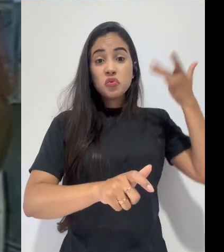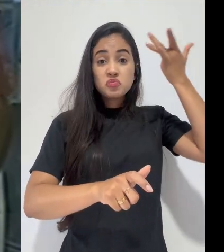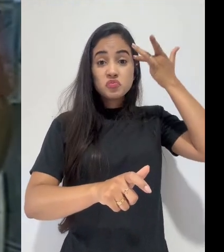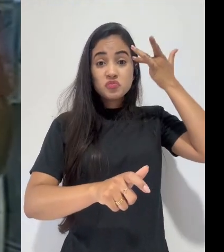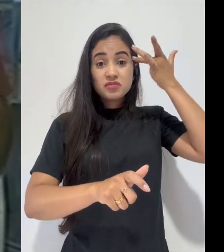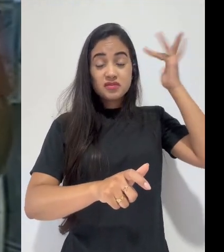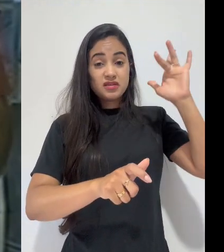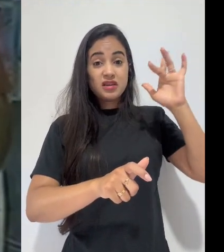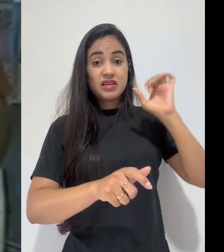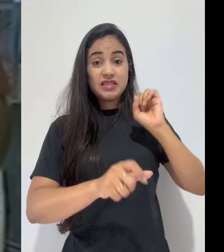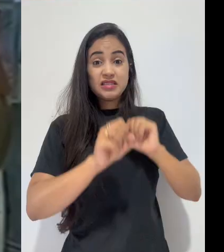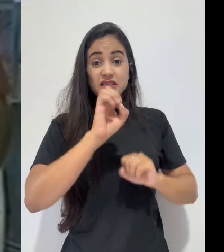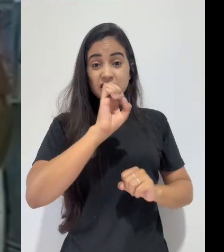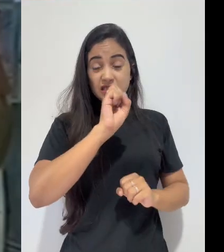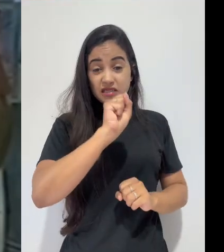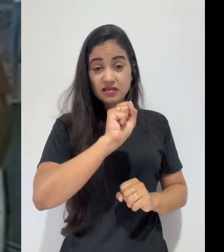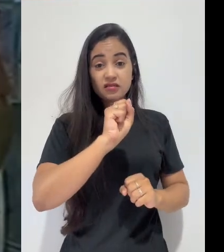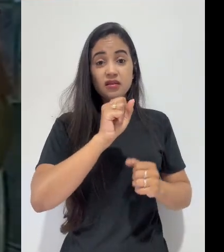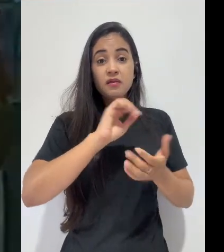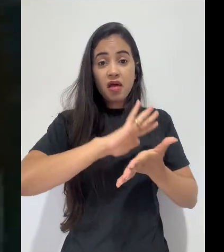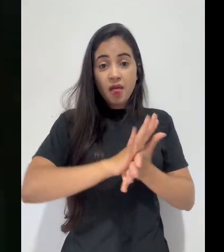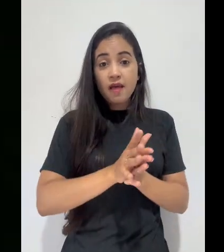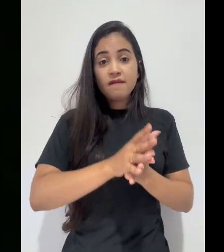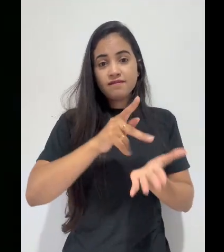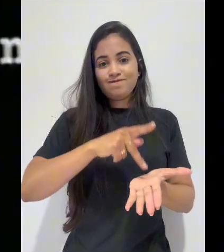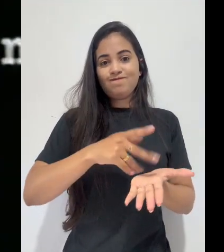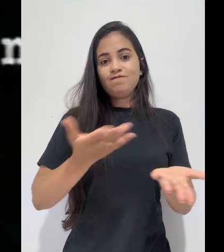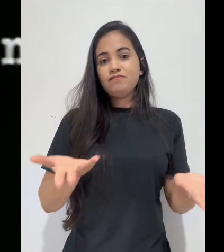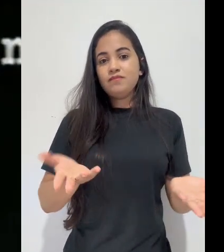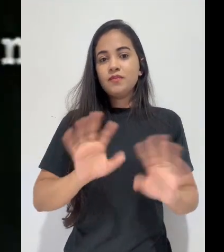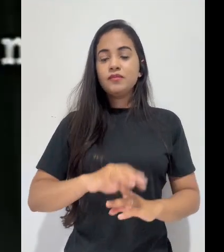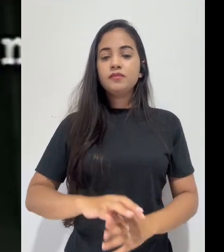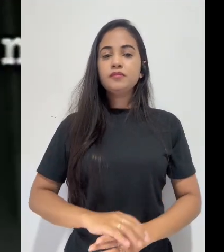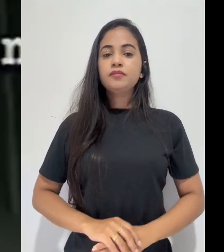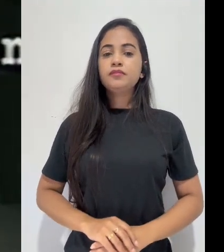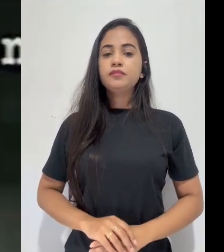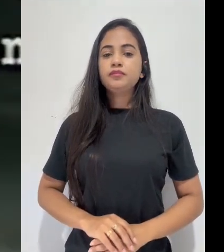sei se é racismo, não sei te dizer.